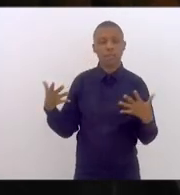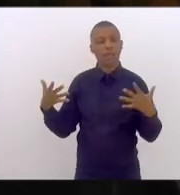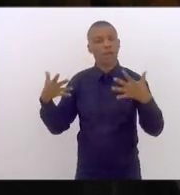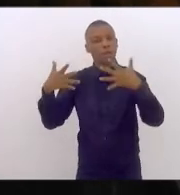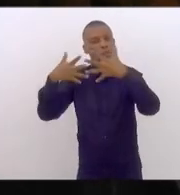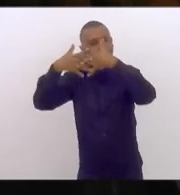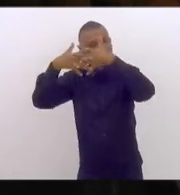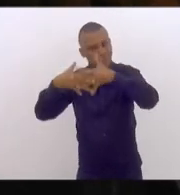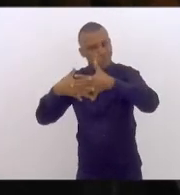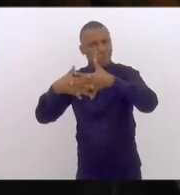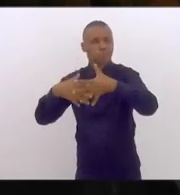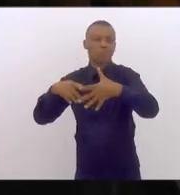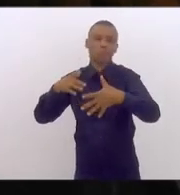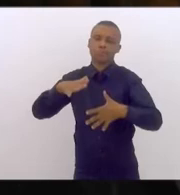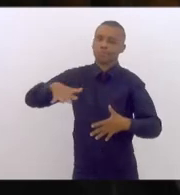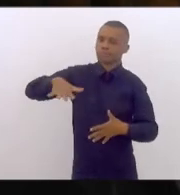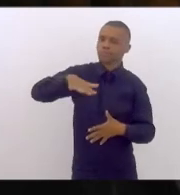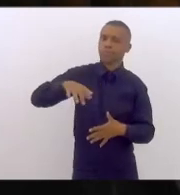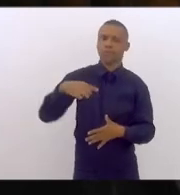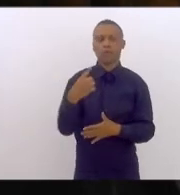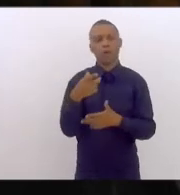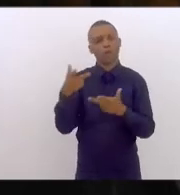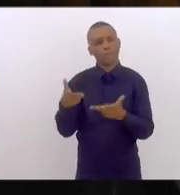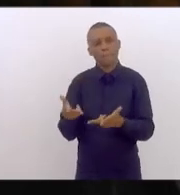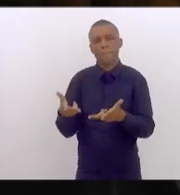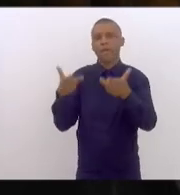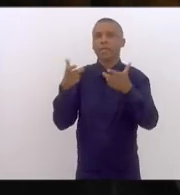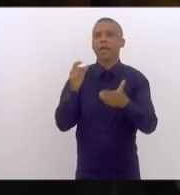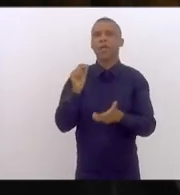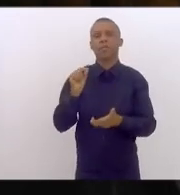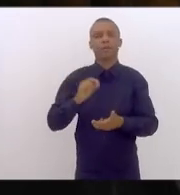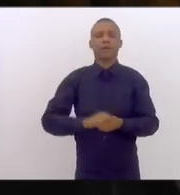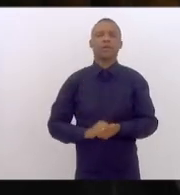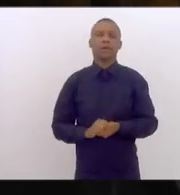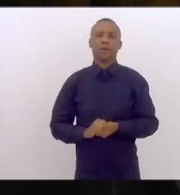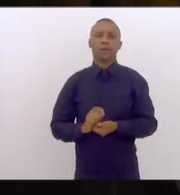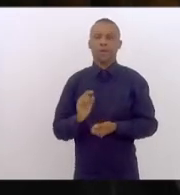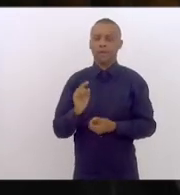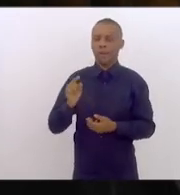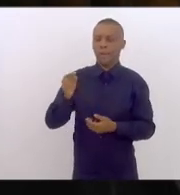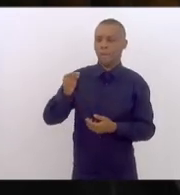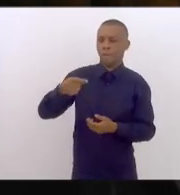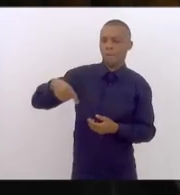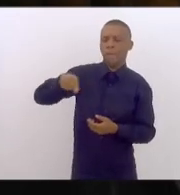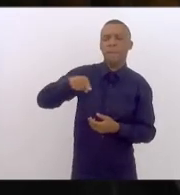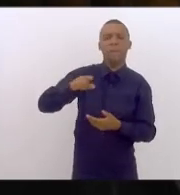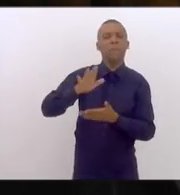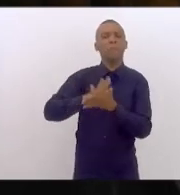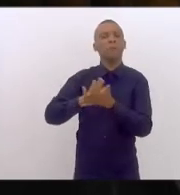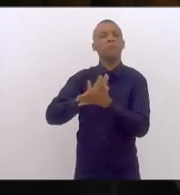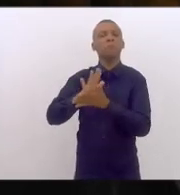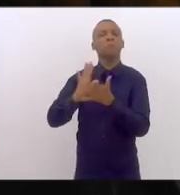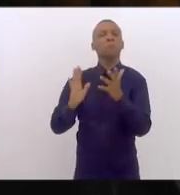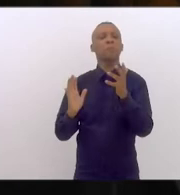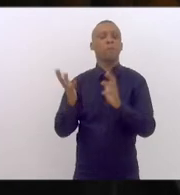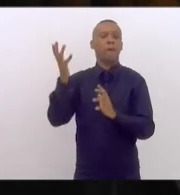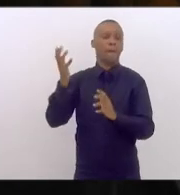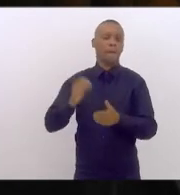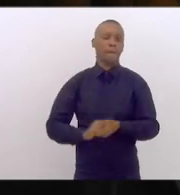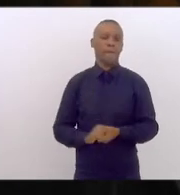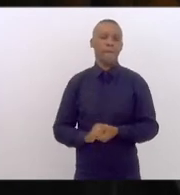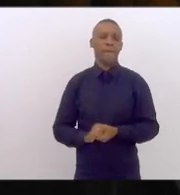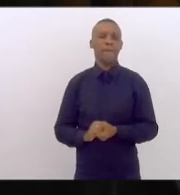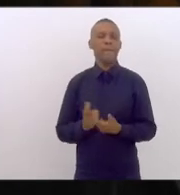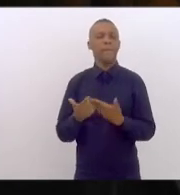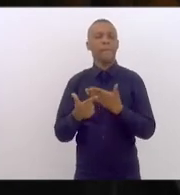senhor presidente a gente verifica que nada disso está acontecendo Esta